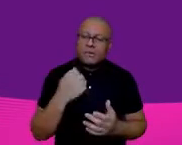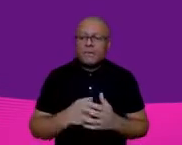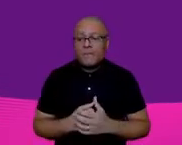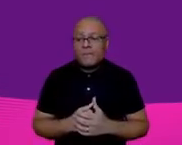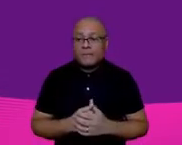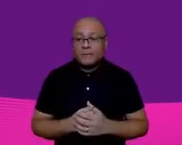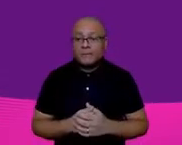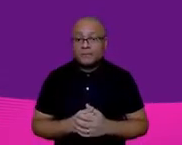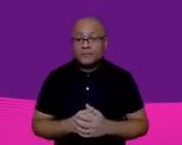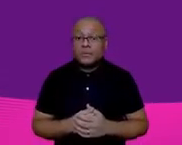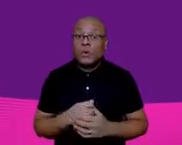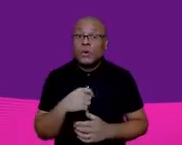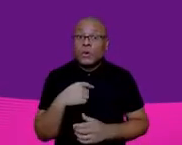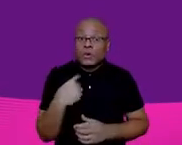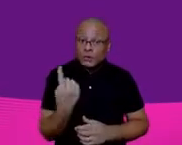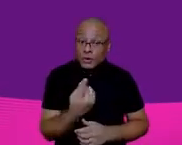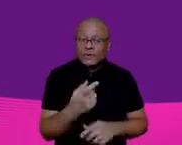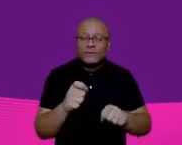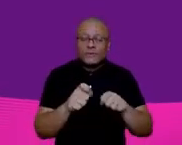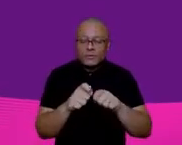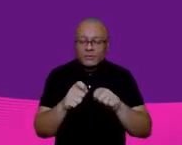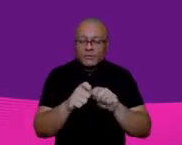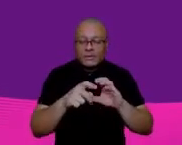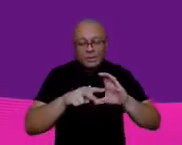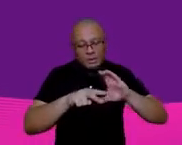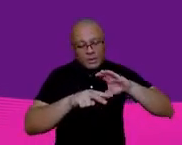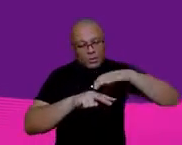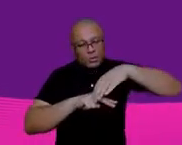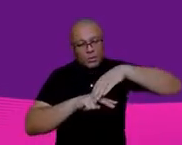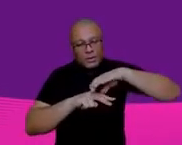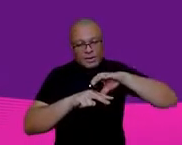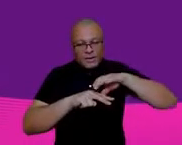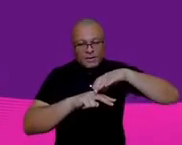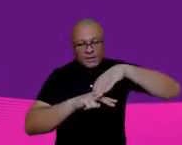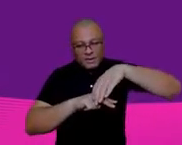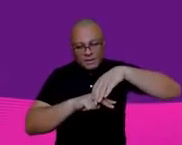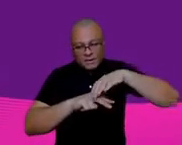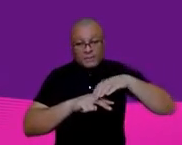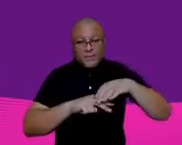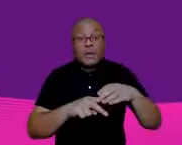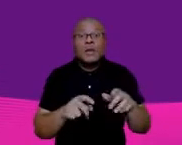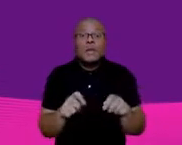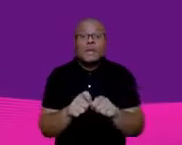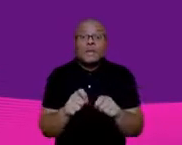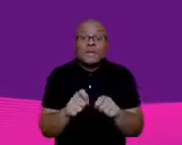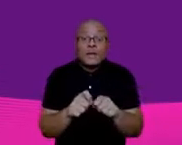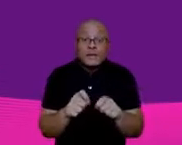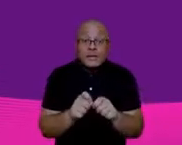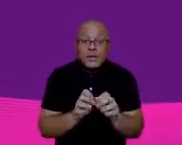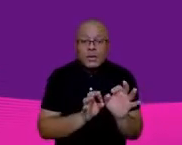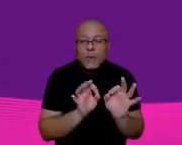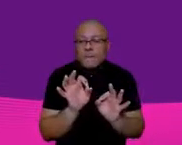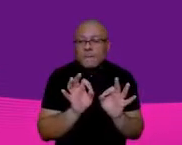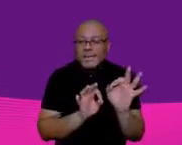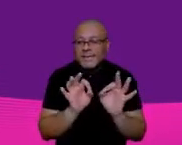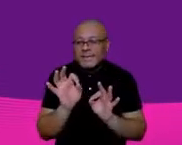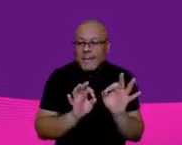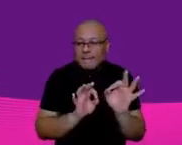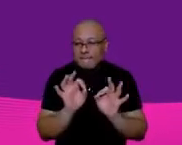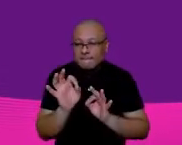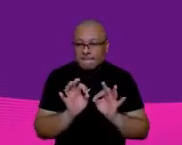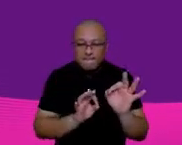Nós vamos fazer uma tomografia, vamos fazer o planejamento com